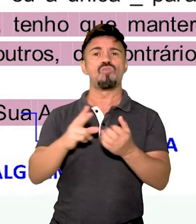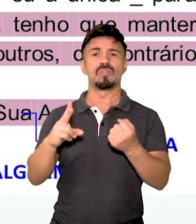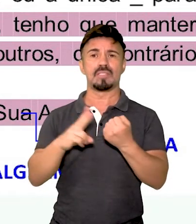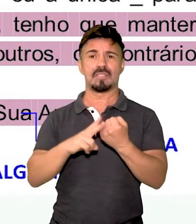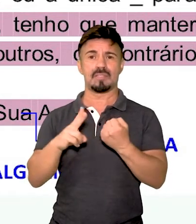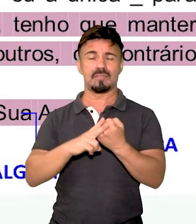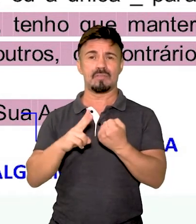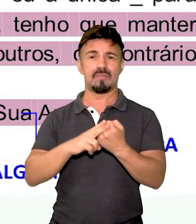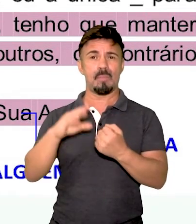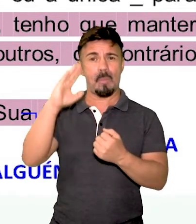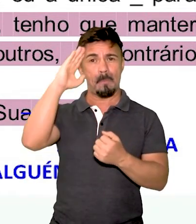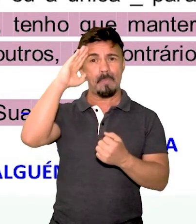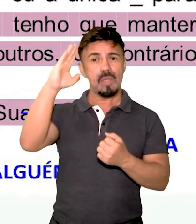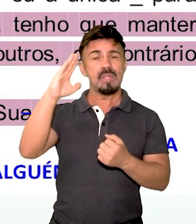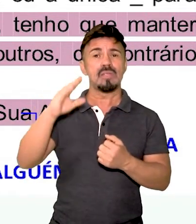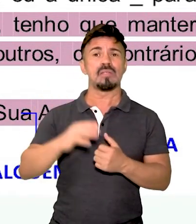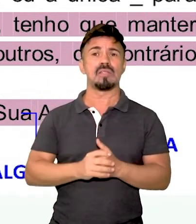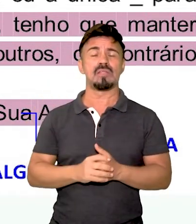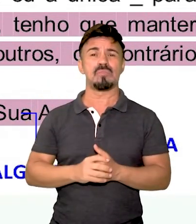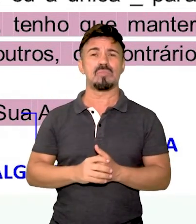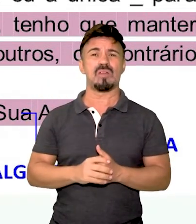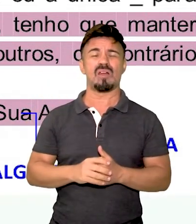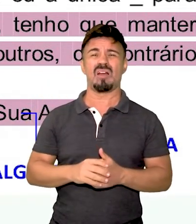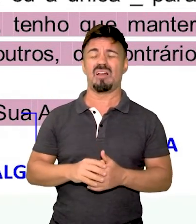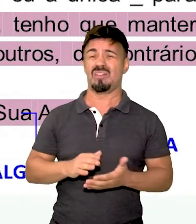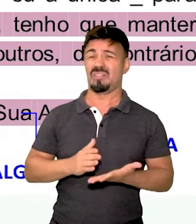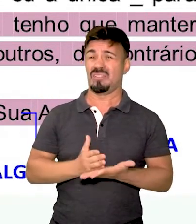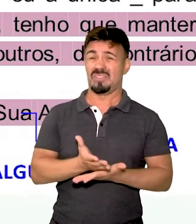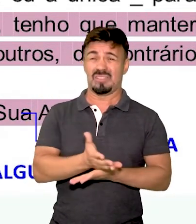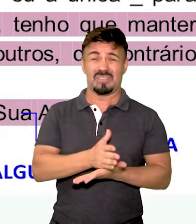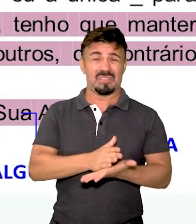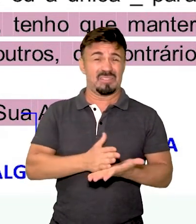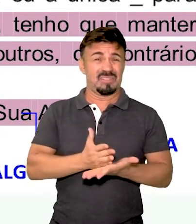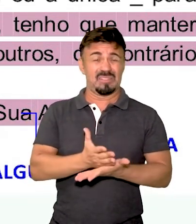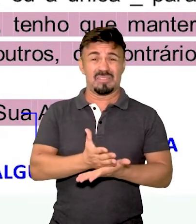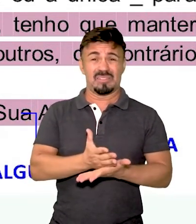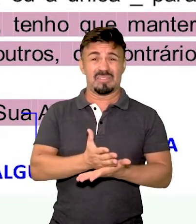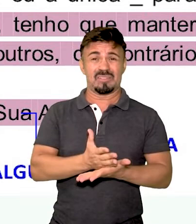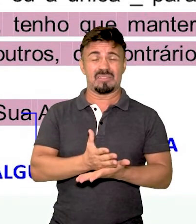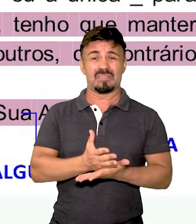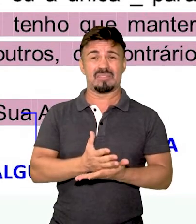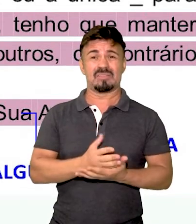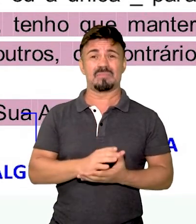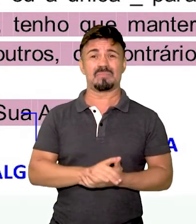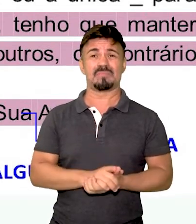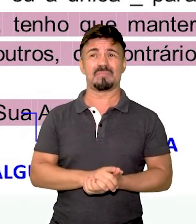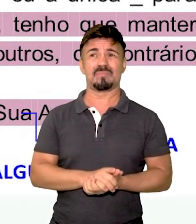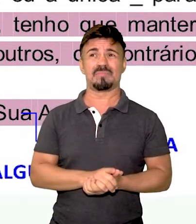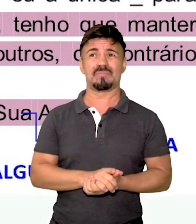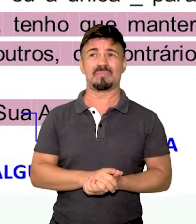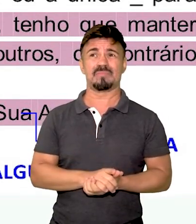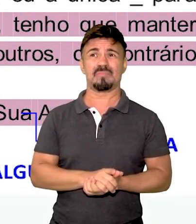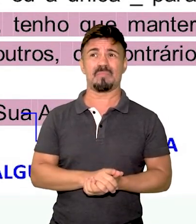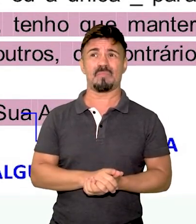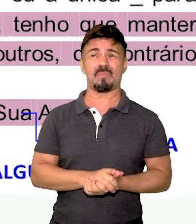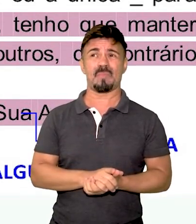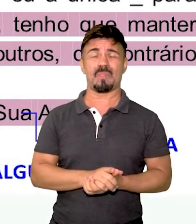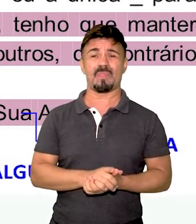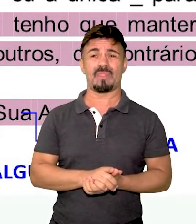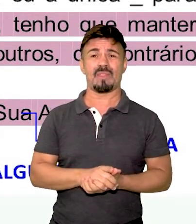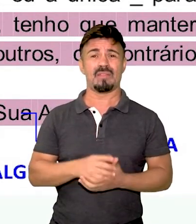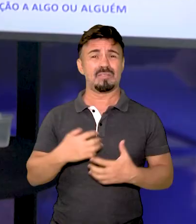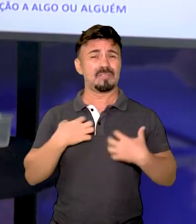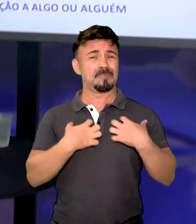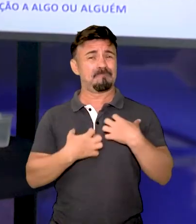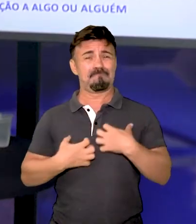aqui, né, principalmente esse aqui, o aborrece-me, ele relata a primeira pessoa. Então, aborrece-me. Quem aborrece sou eu. Então, eu estou